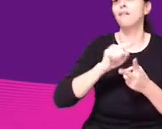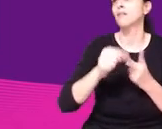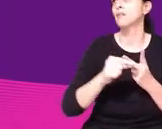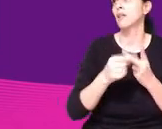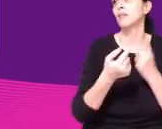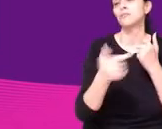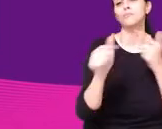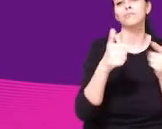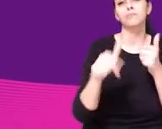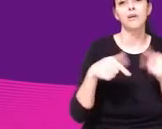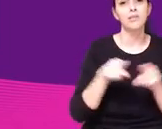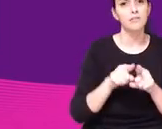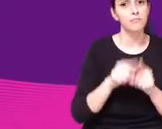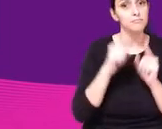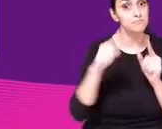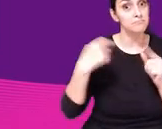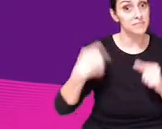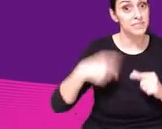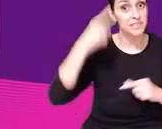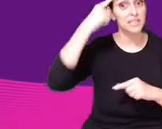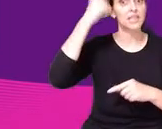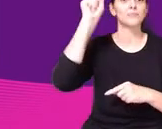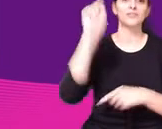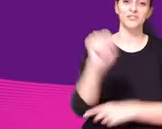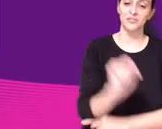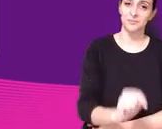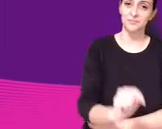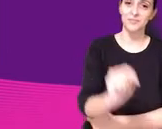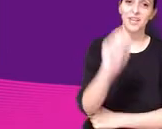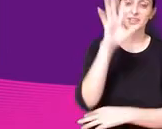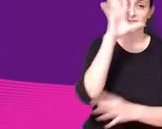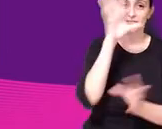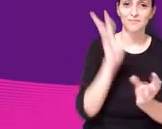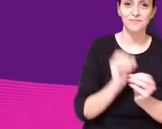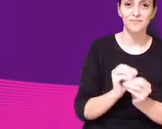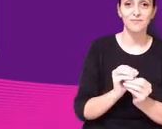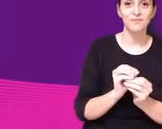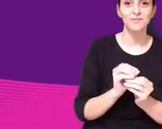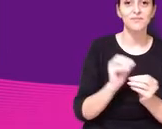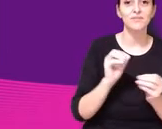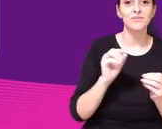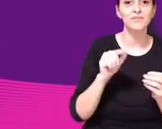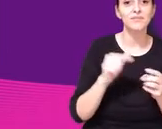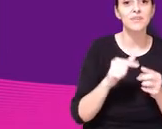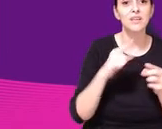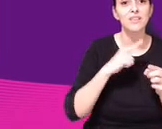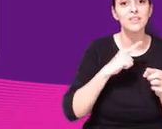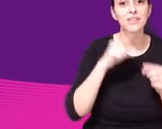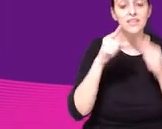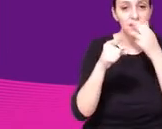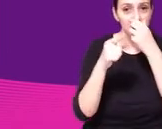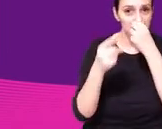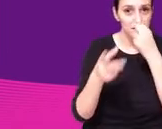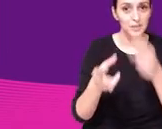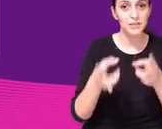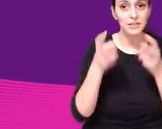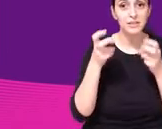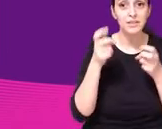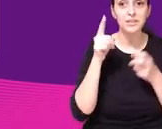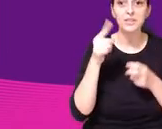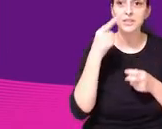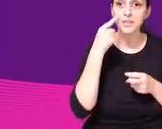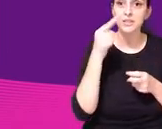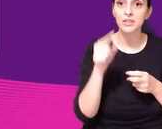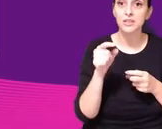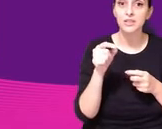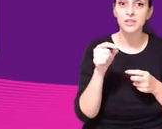Então, precisamos lembrar disso. Finalmente, awareness. Nós temos visto que, e esse